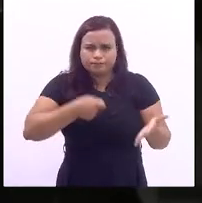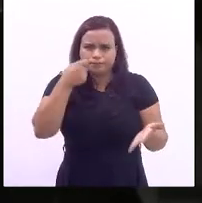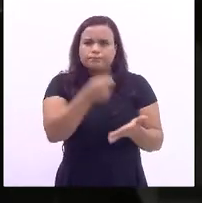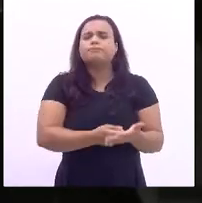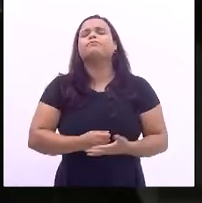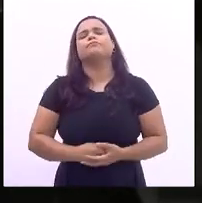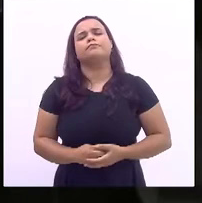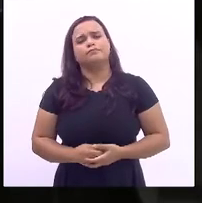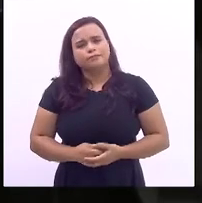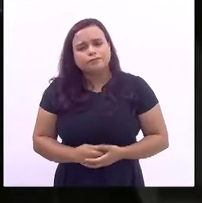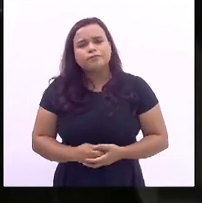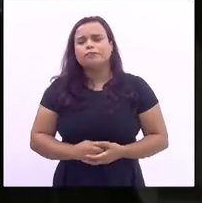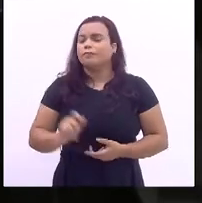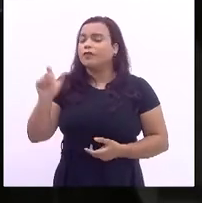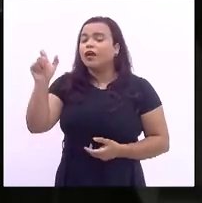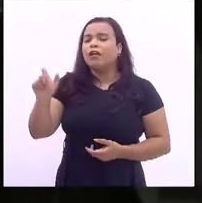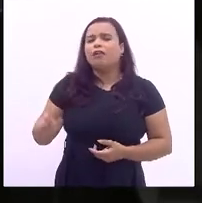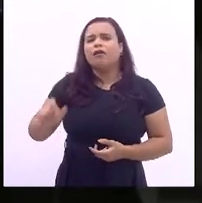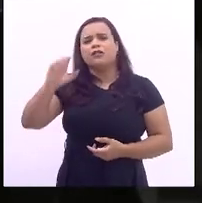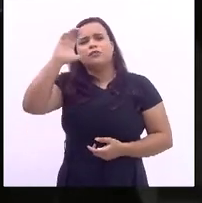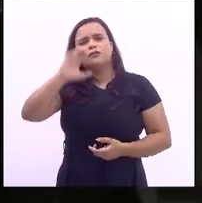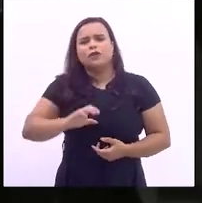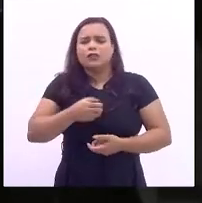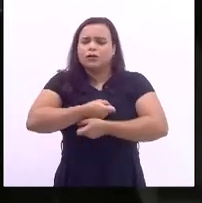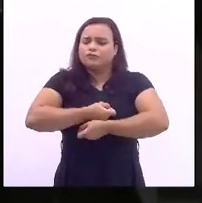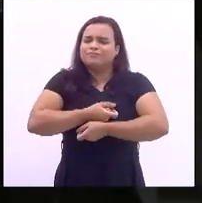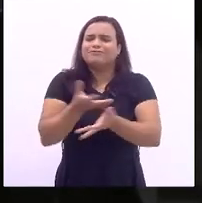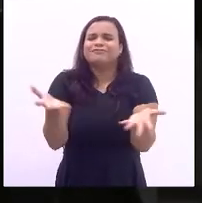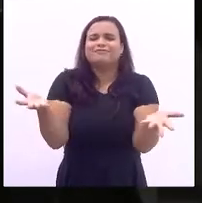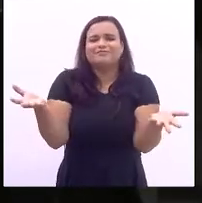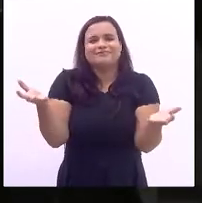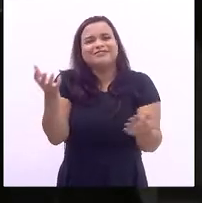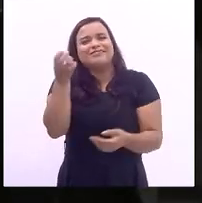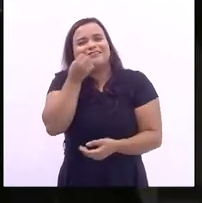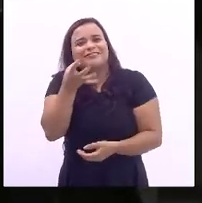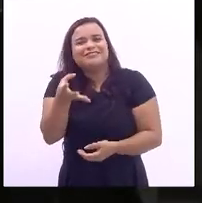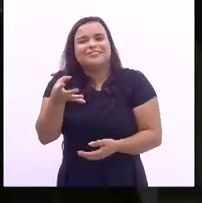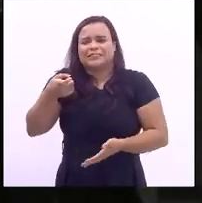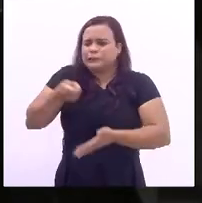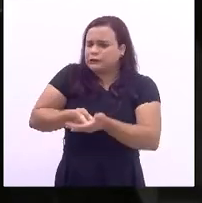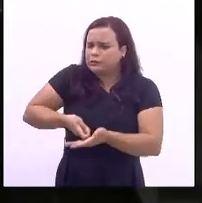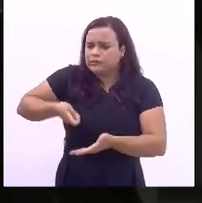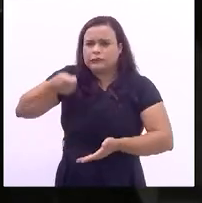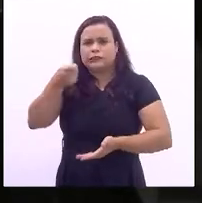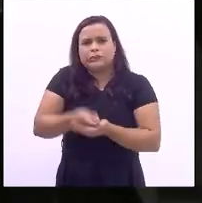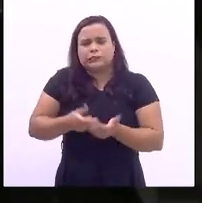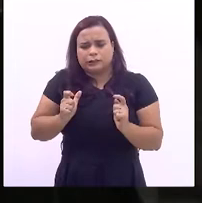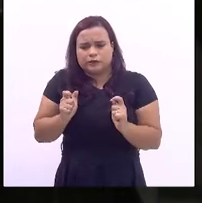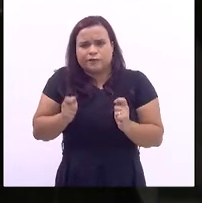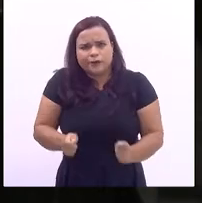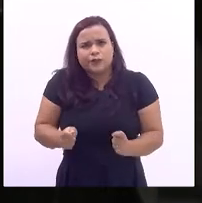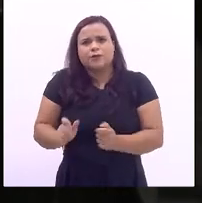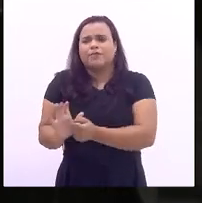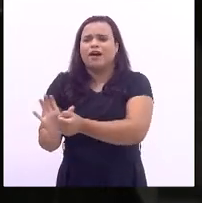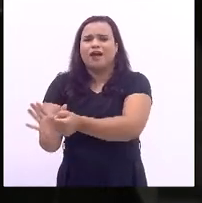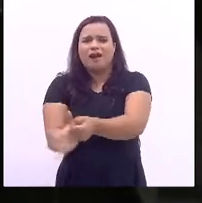é um cidadão Generoso persistente acolhedor